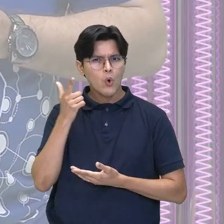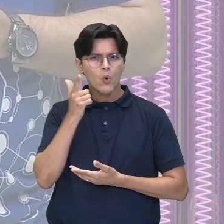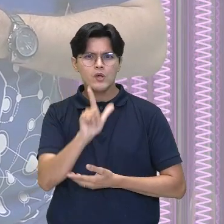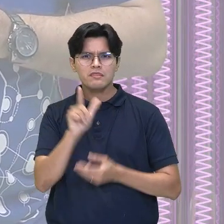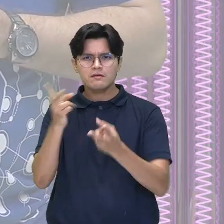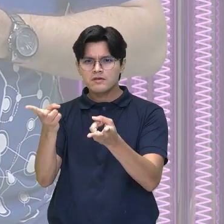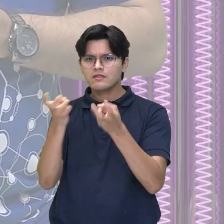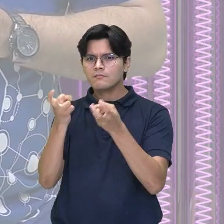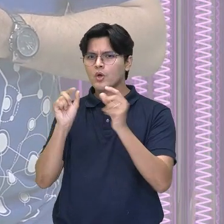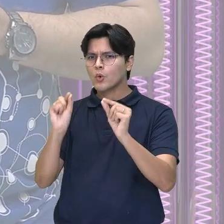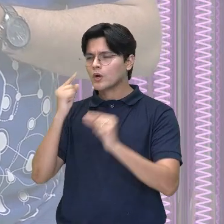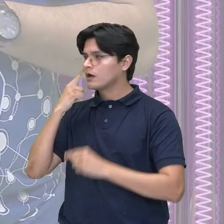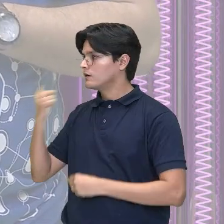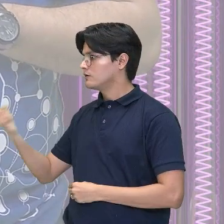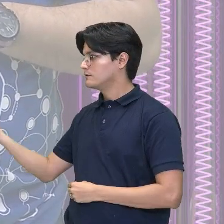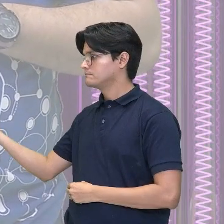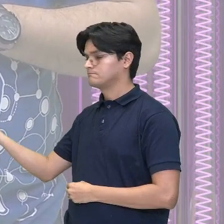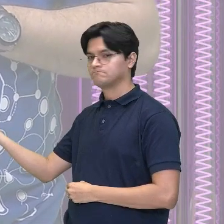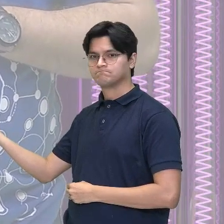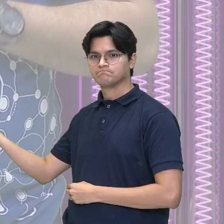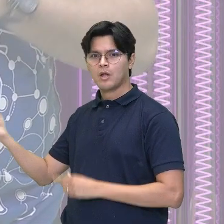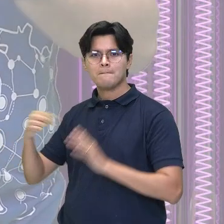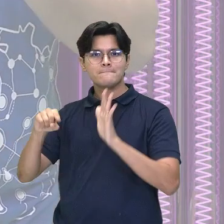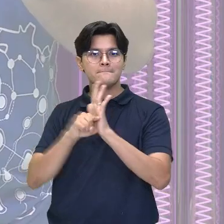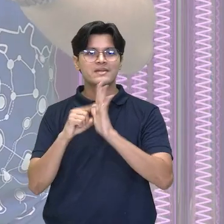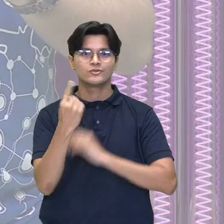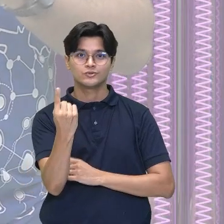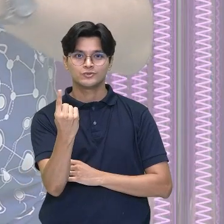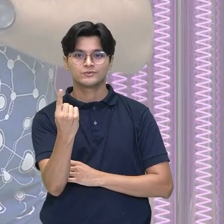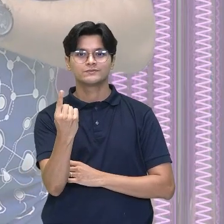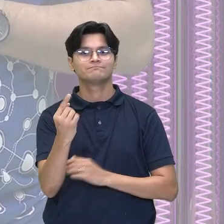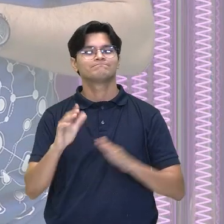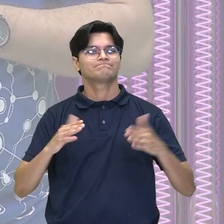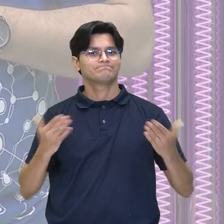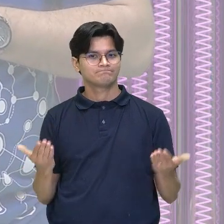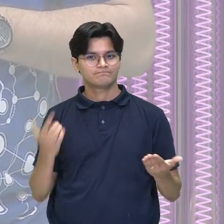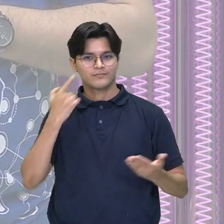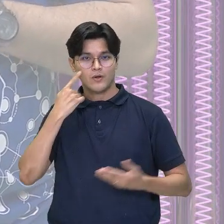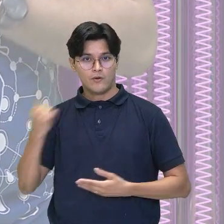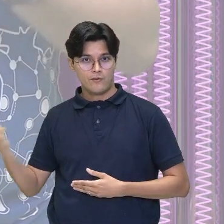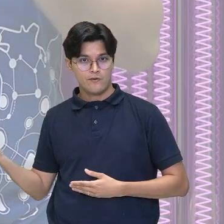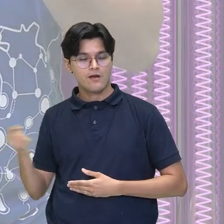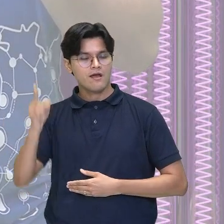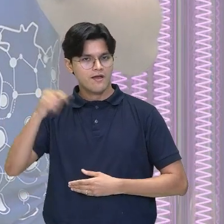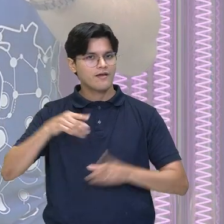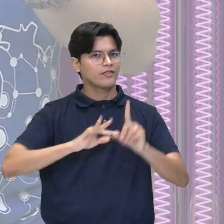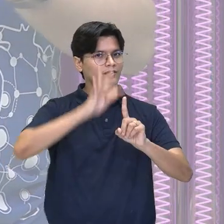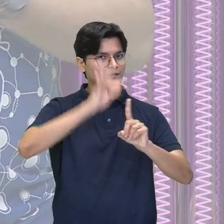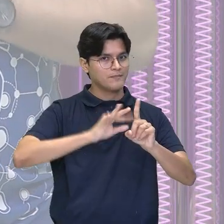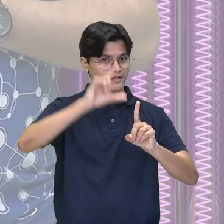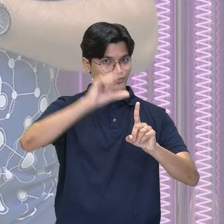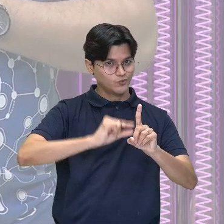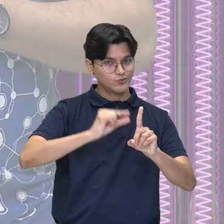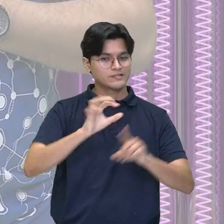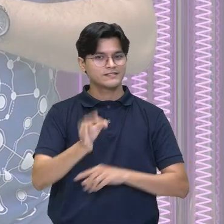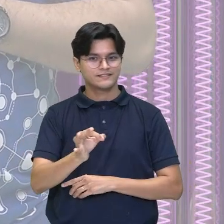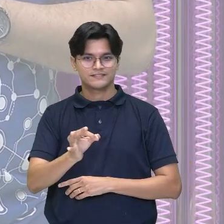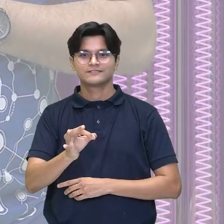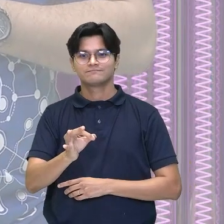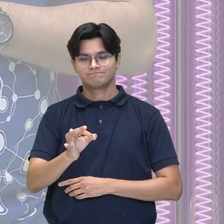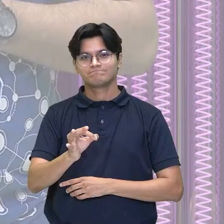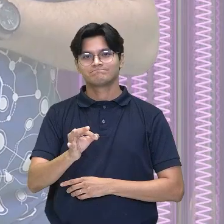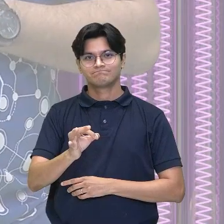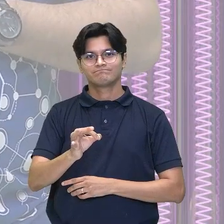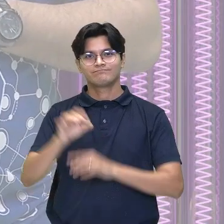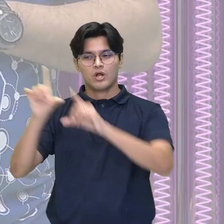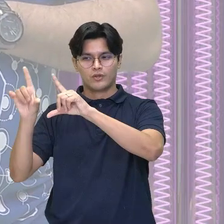que está menos 1? Então, essa aí é a nossa temperatura por enquanto, né, com a